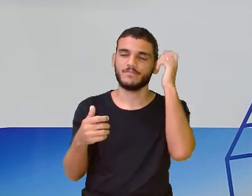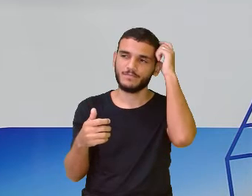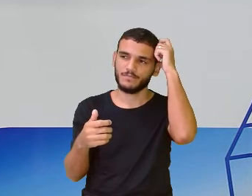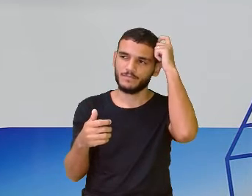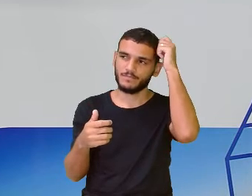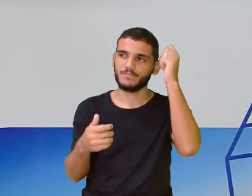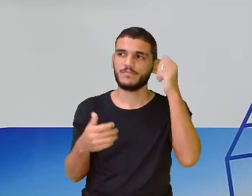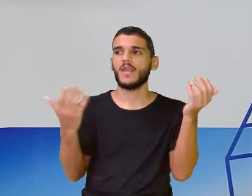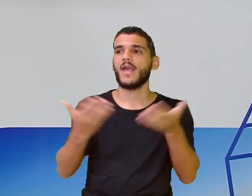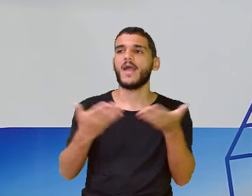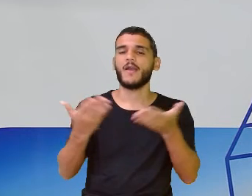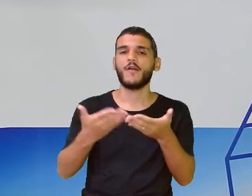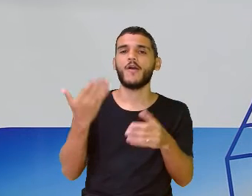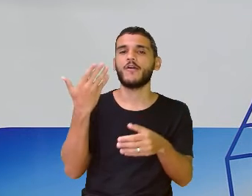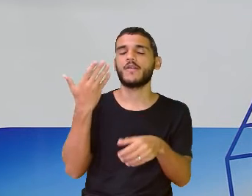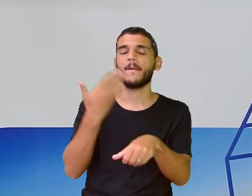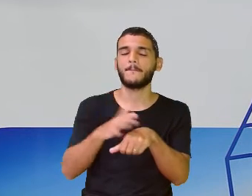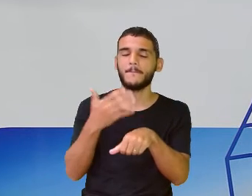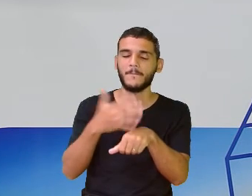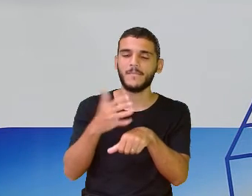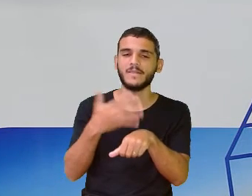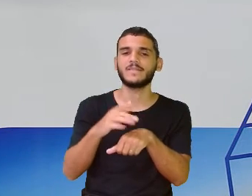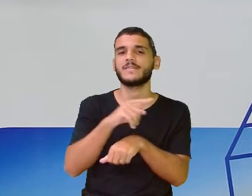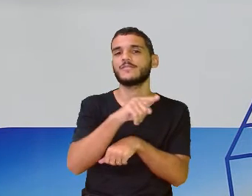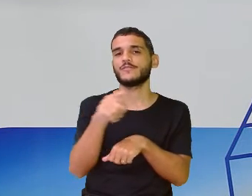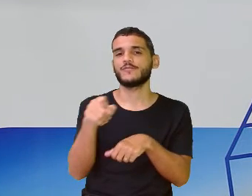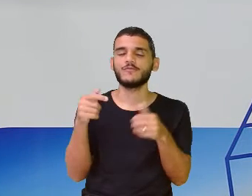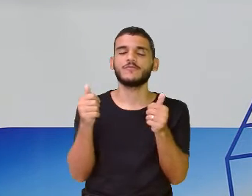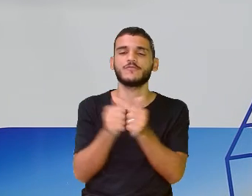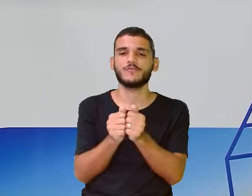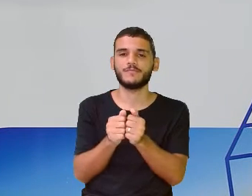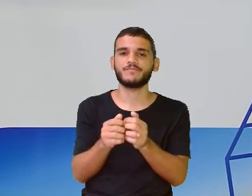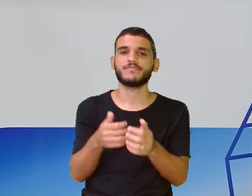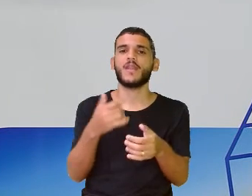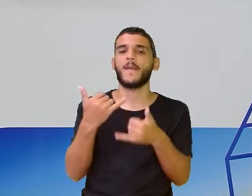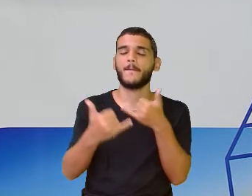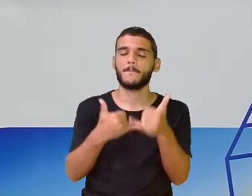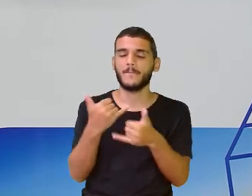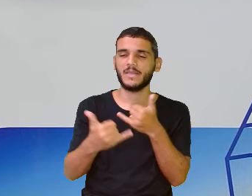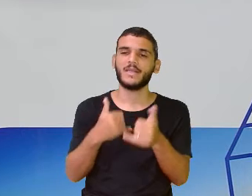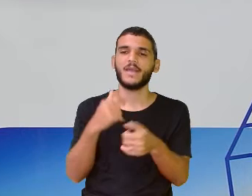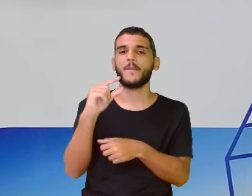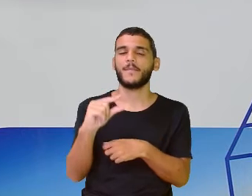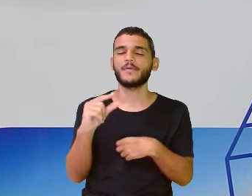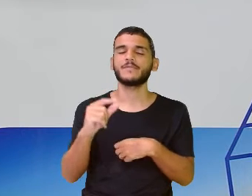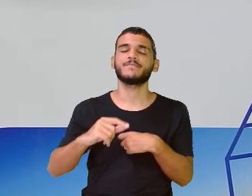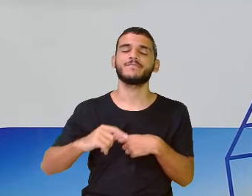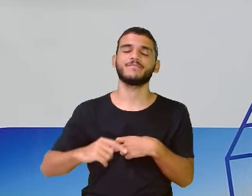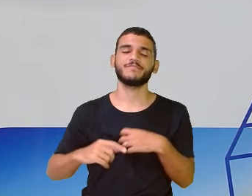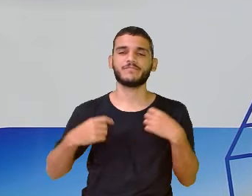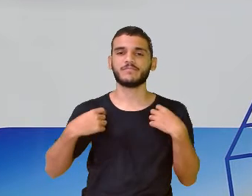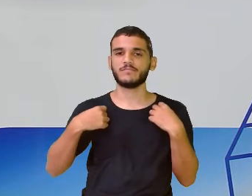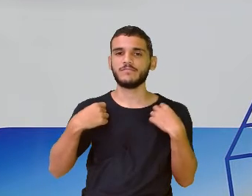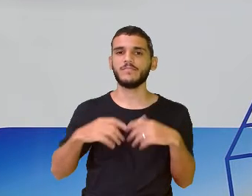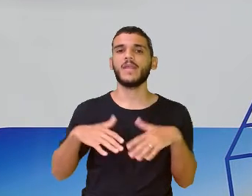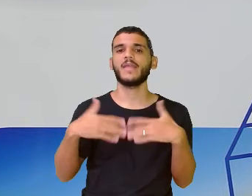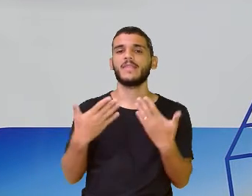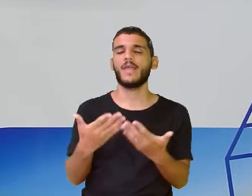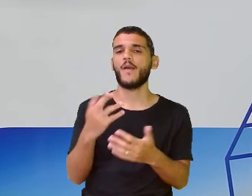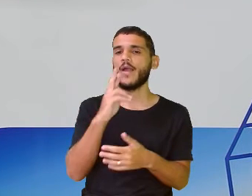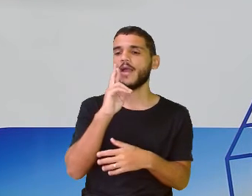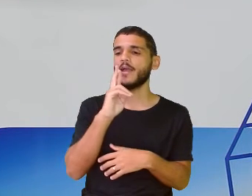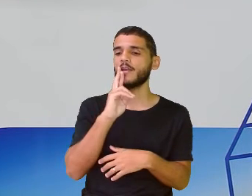de vocês, brincar um pouquinho aqui. E, professor, o senhor vai me ajudar, tá certo? Aí na interação. E aí, eles vão dizer para